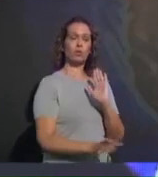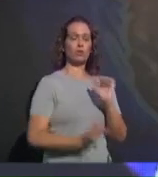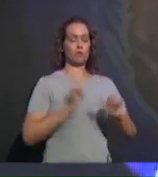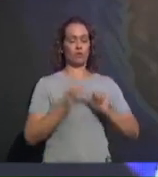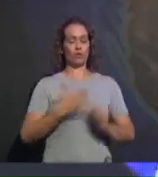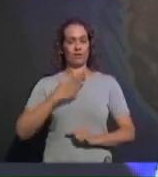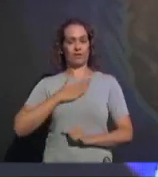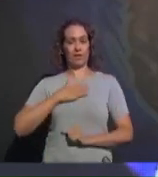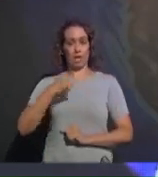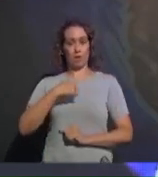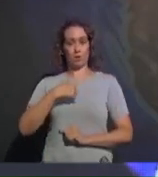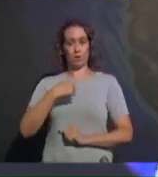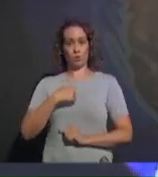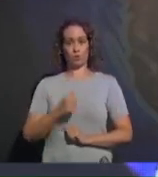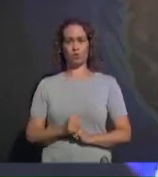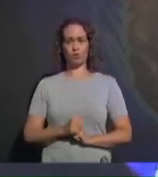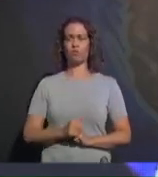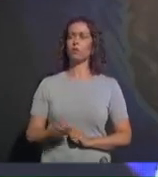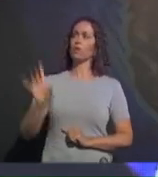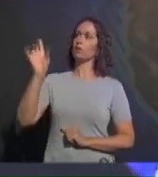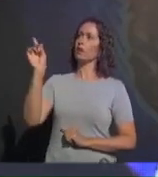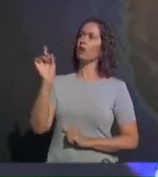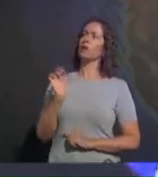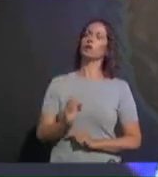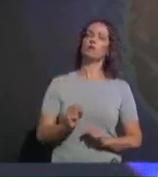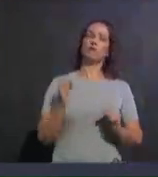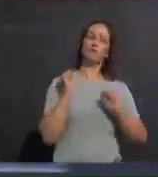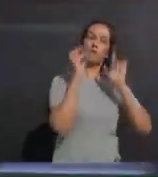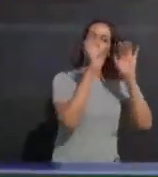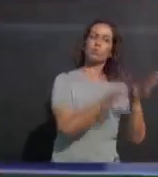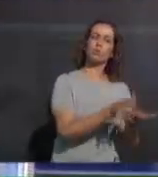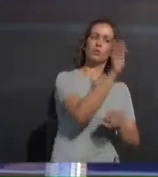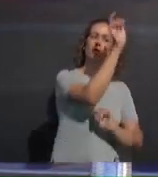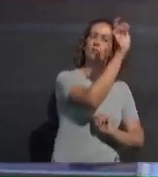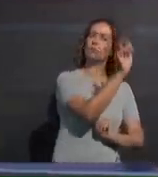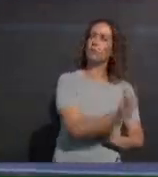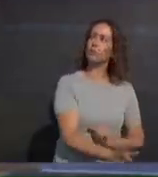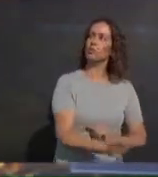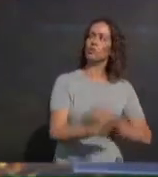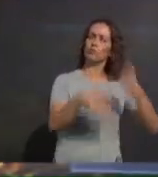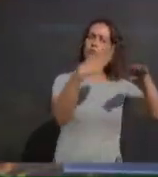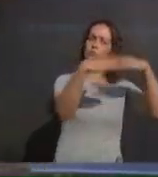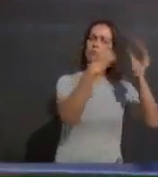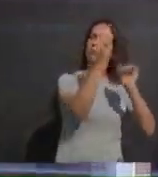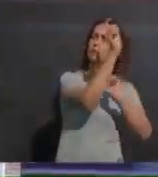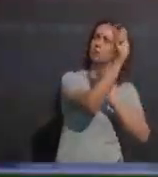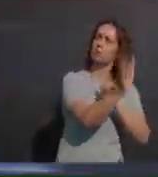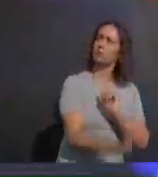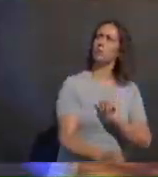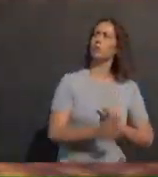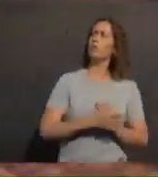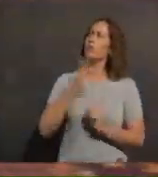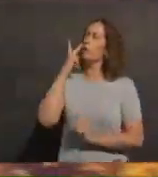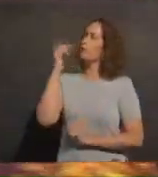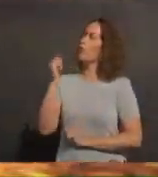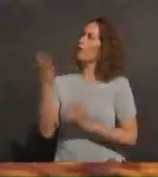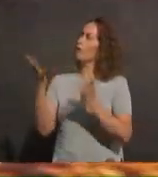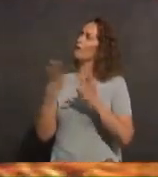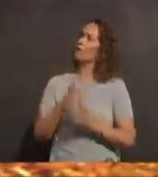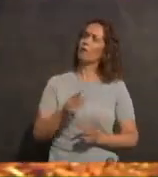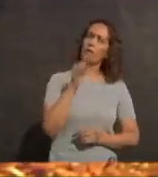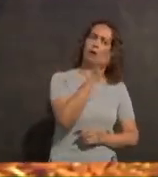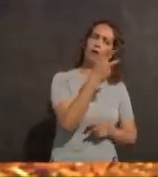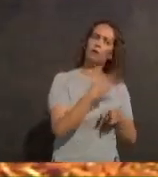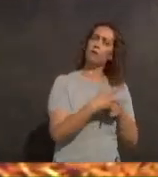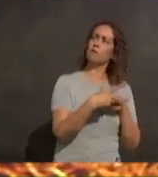assim: Deus, eu quero que o Senhor prospere essa pessoa. O dia que você começar a orar, Deus abençoe e prospera. Pai, eu quero ver essa pessoa vencer. É